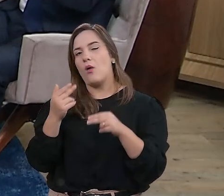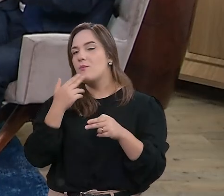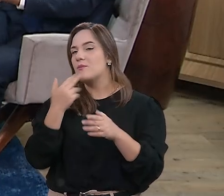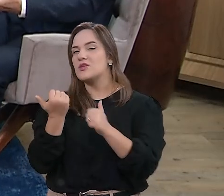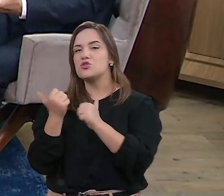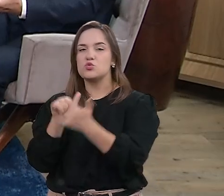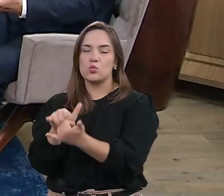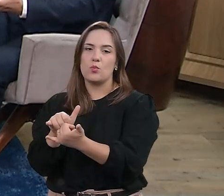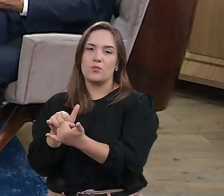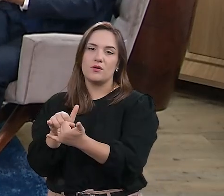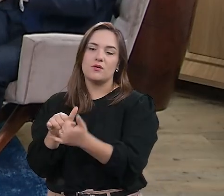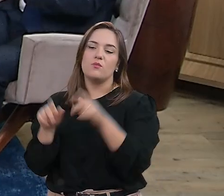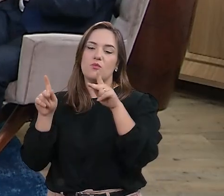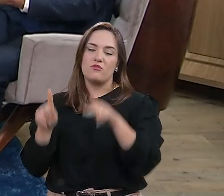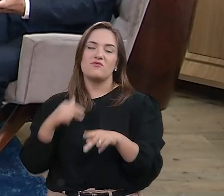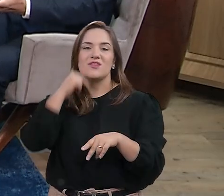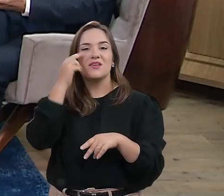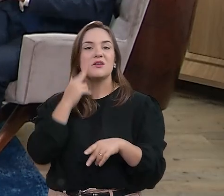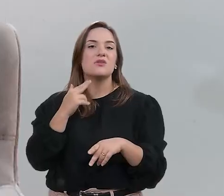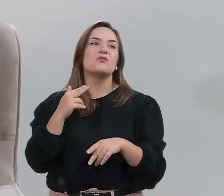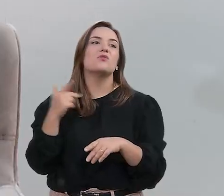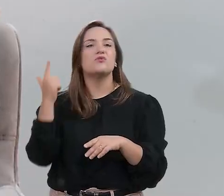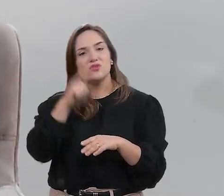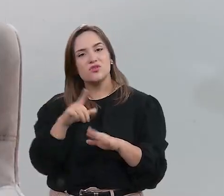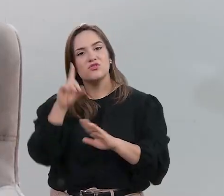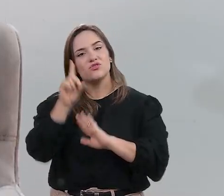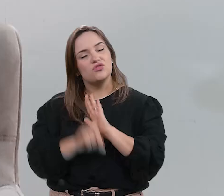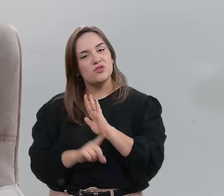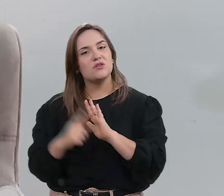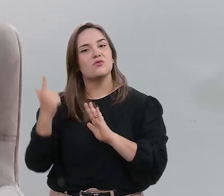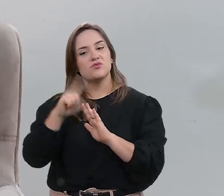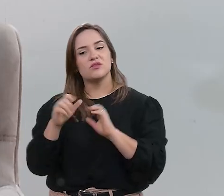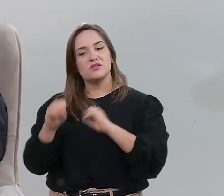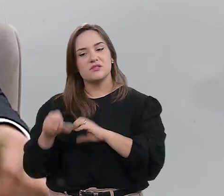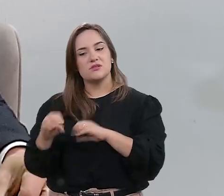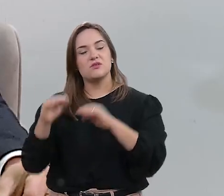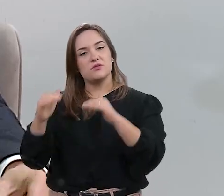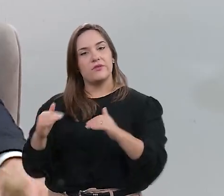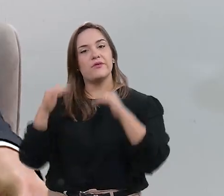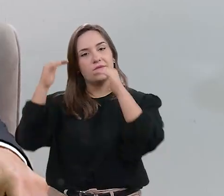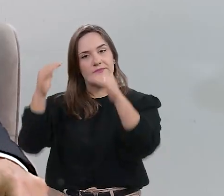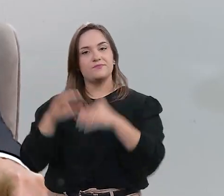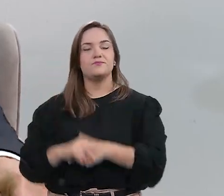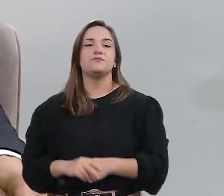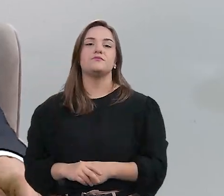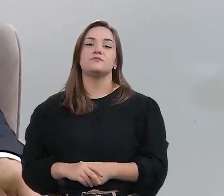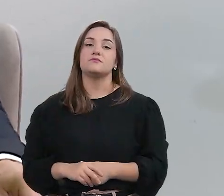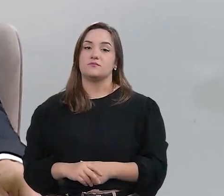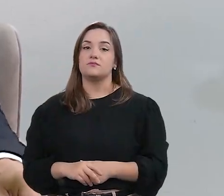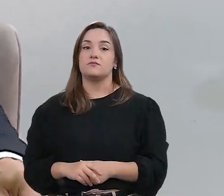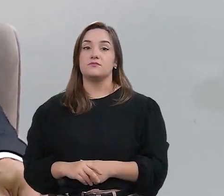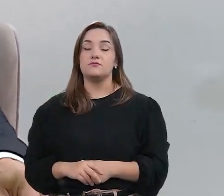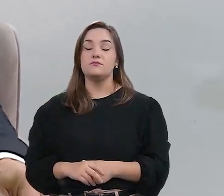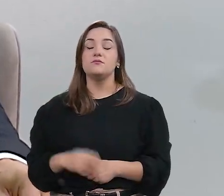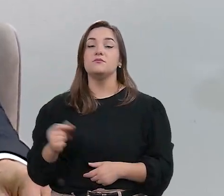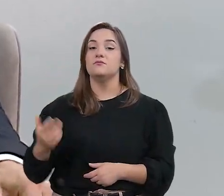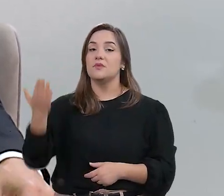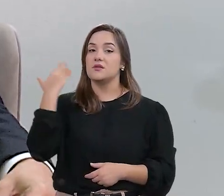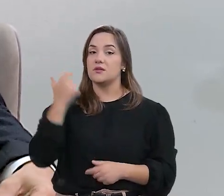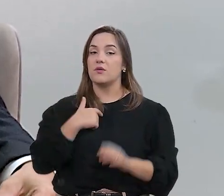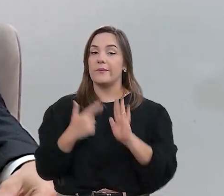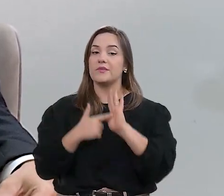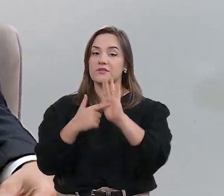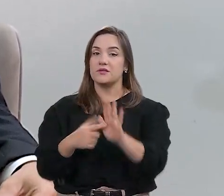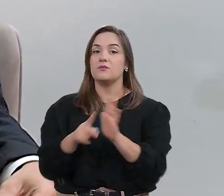com a população negra, garantindo direitos de acesso ao ensino superior. Eu quero lembrar que quando eu apresentei esse projeto,